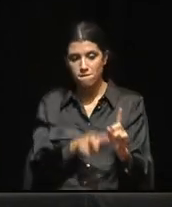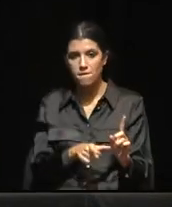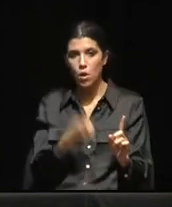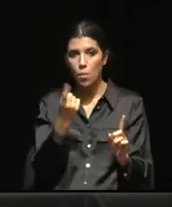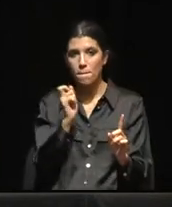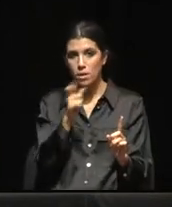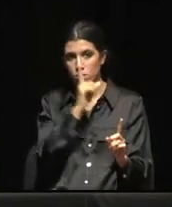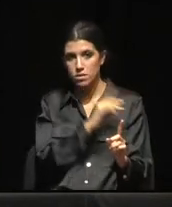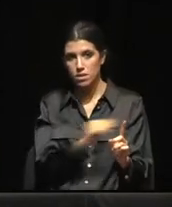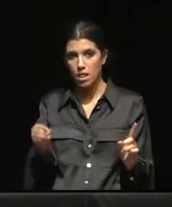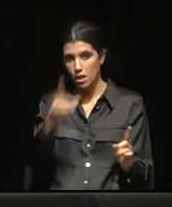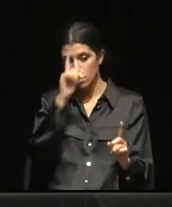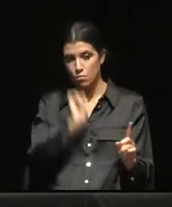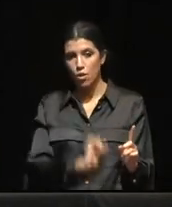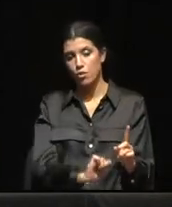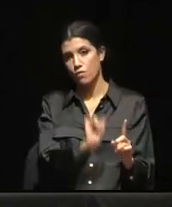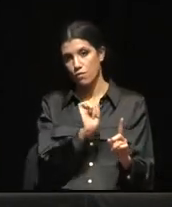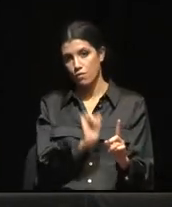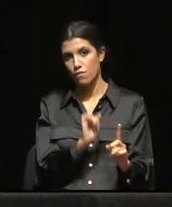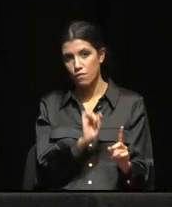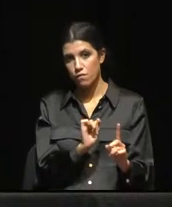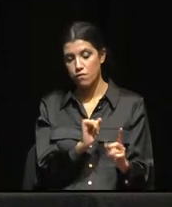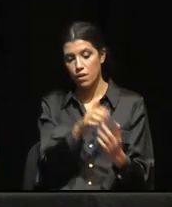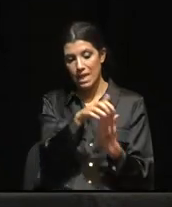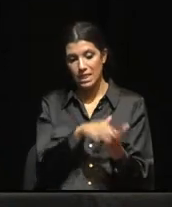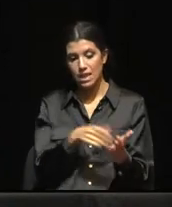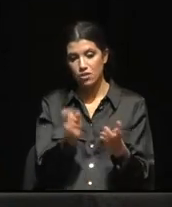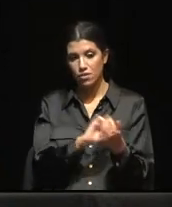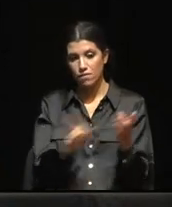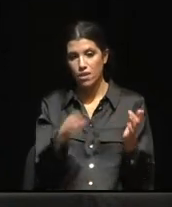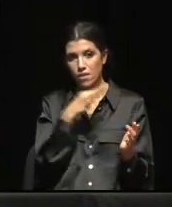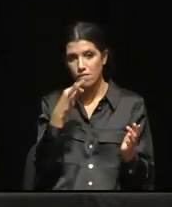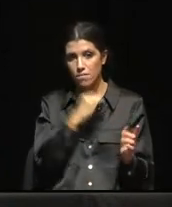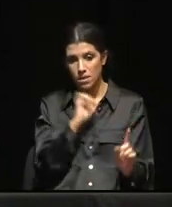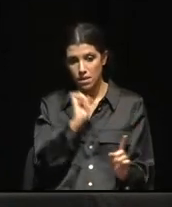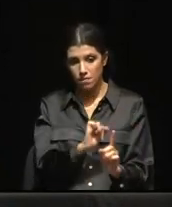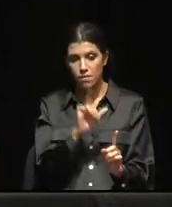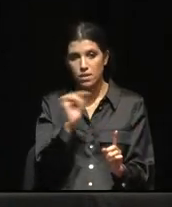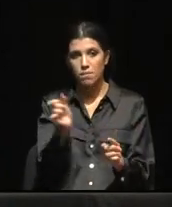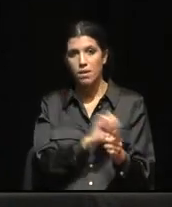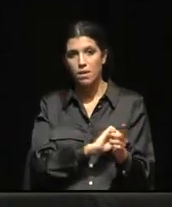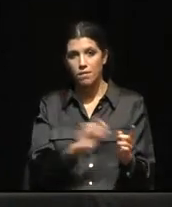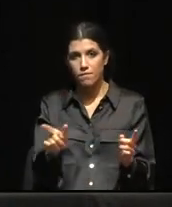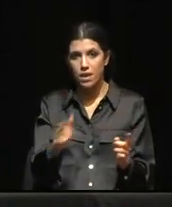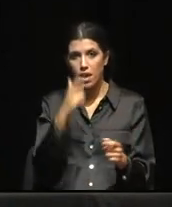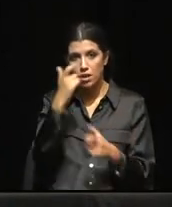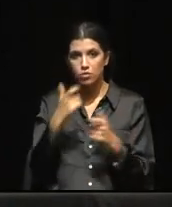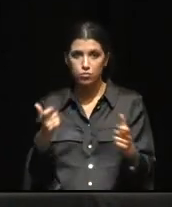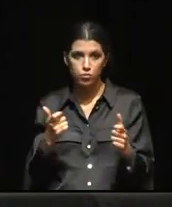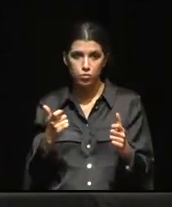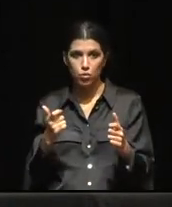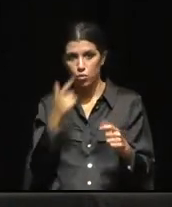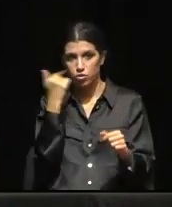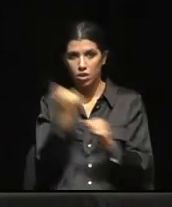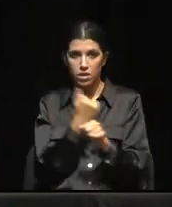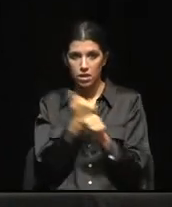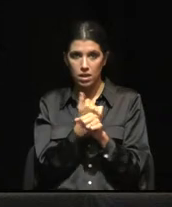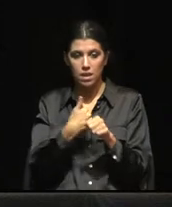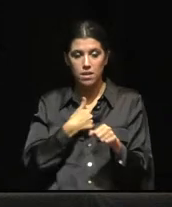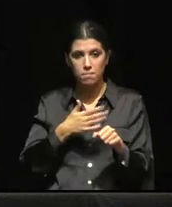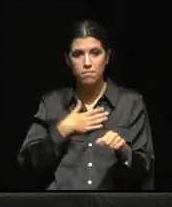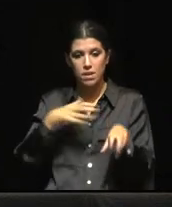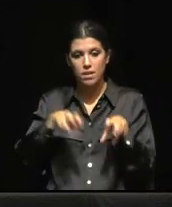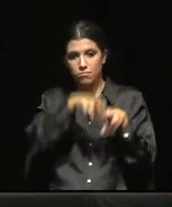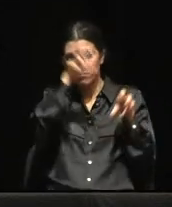guardar um minuto de silêncio em memória de Mário Pardo enviar o presente voto à sua família e a todos os que preguem a atividade da empresa queda